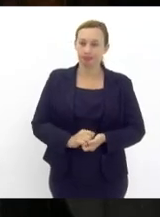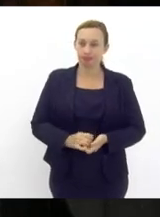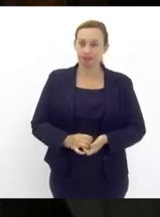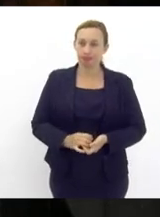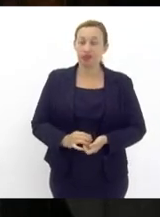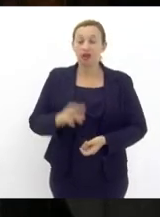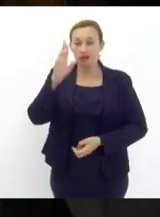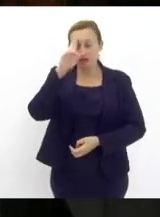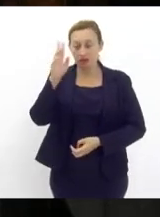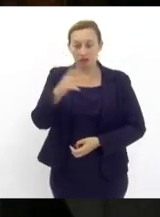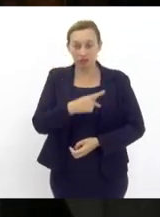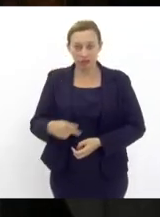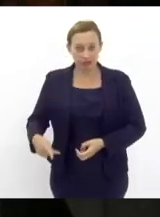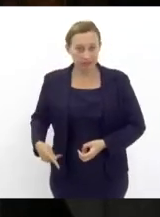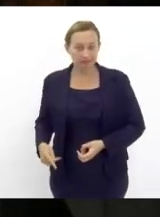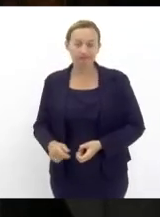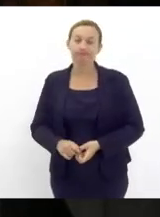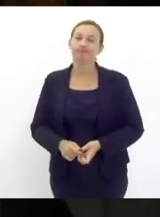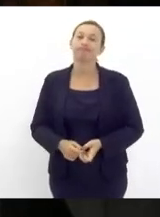senhora presidente